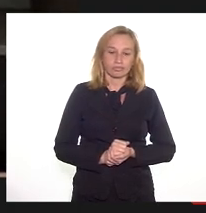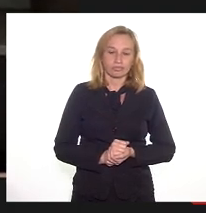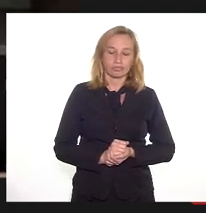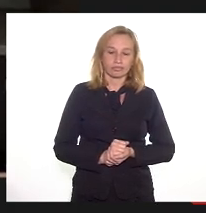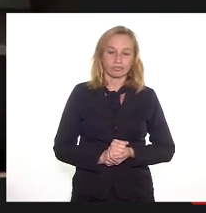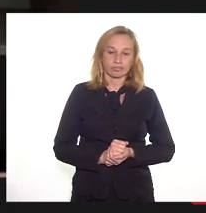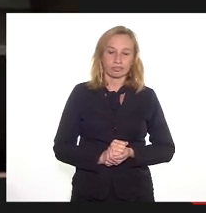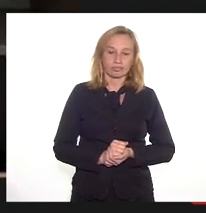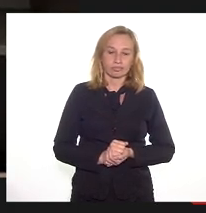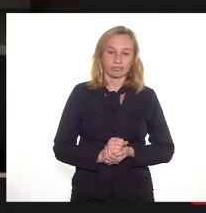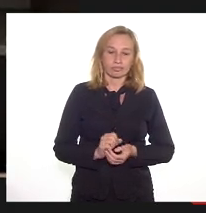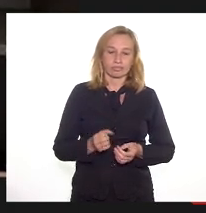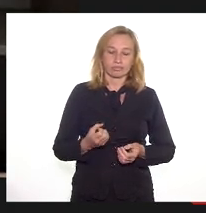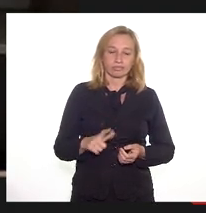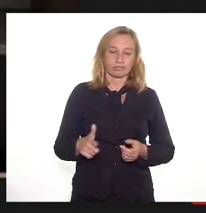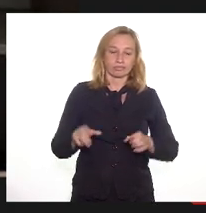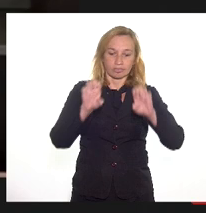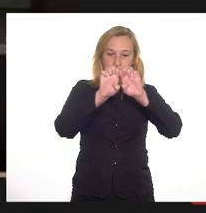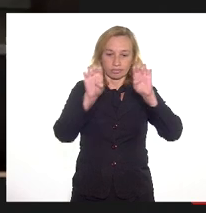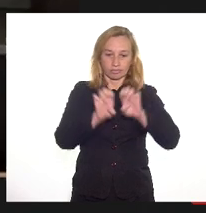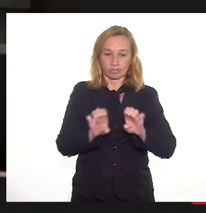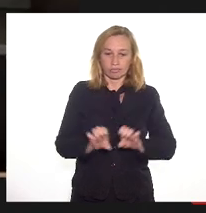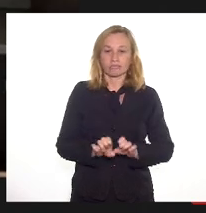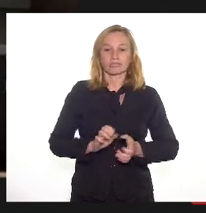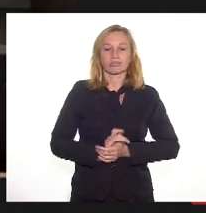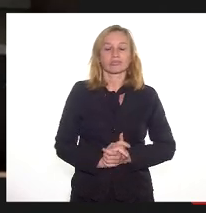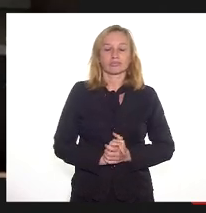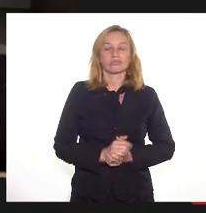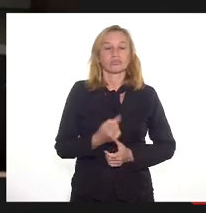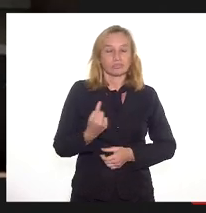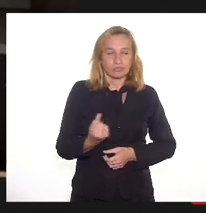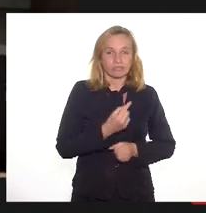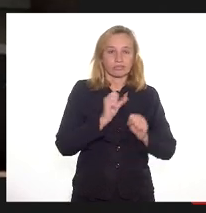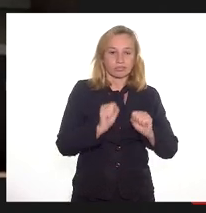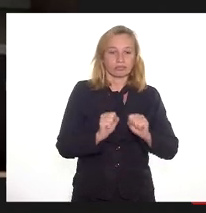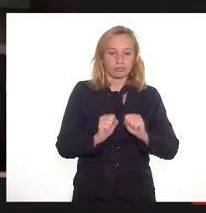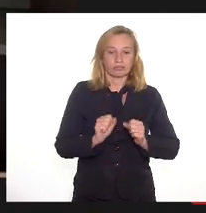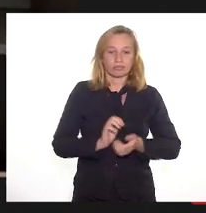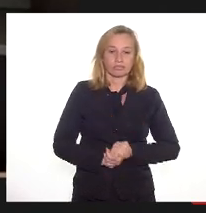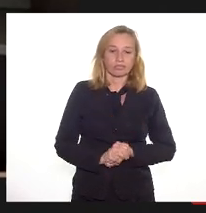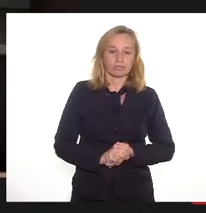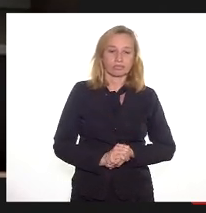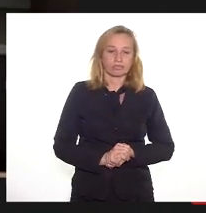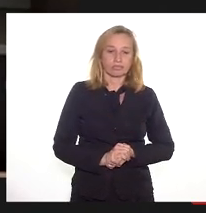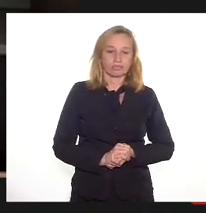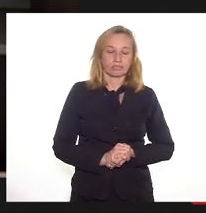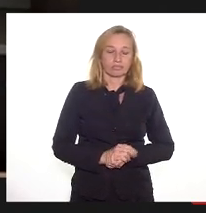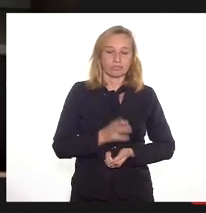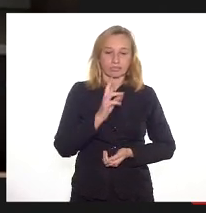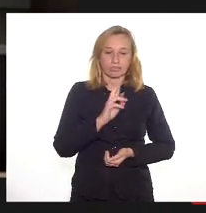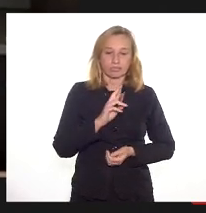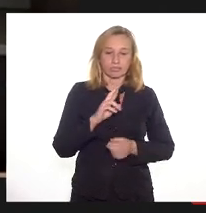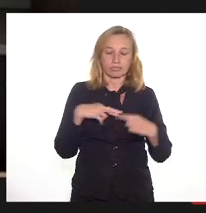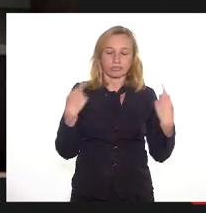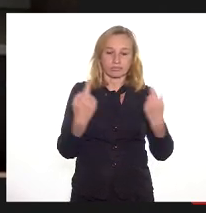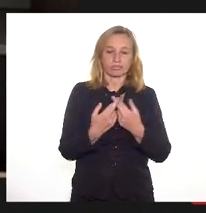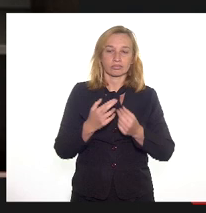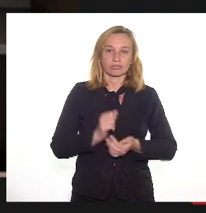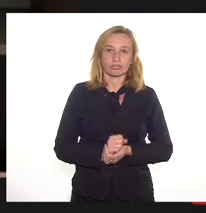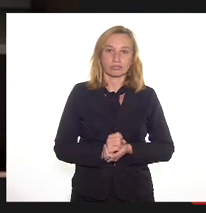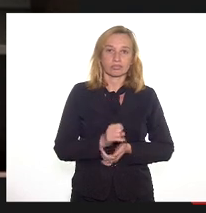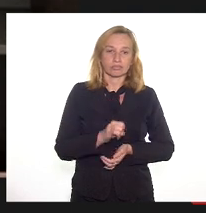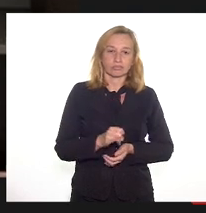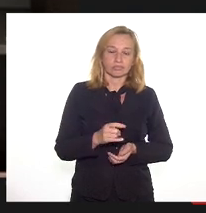da infraestrutura, para que nós possamos, então, fazer essa reunião. Caso